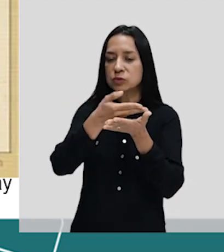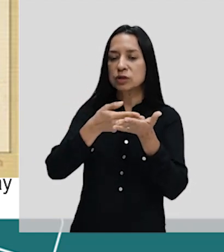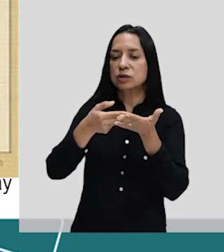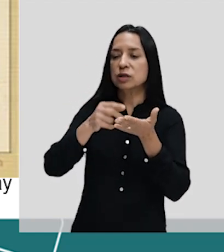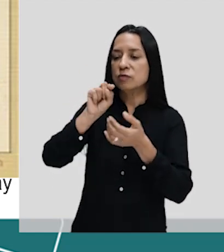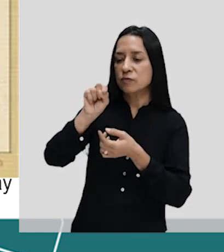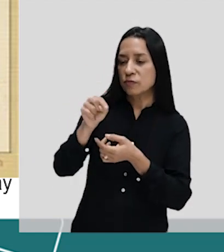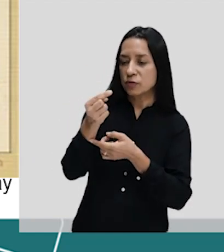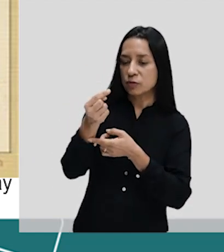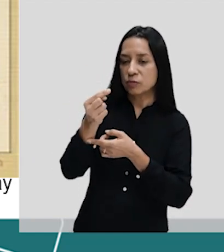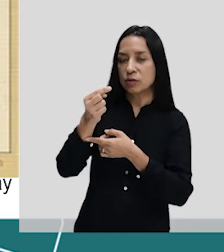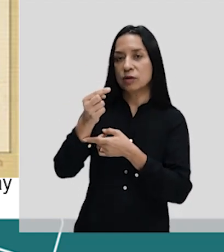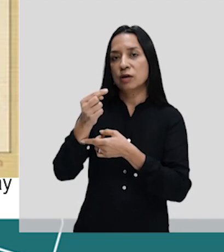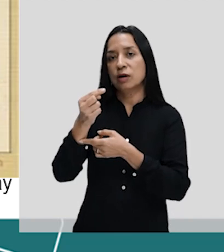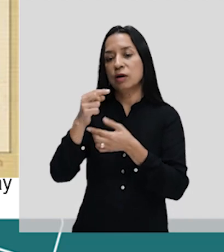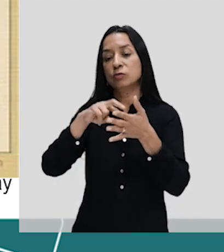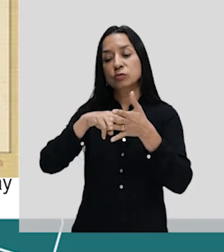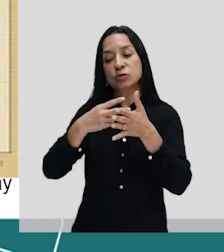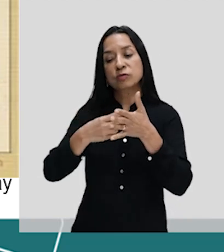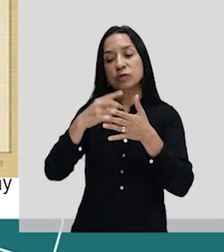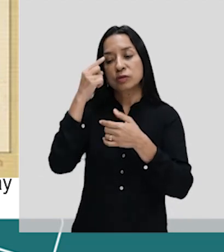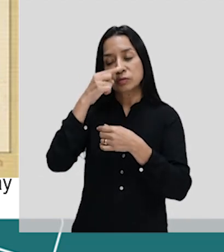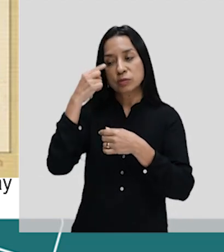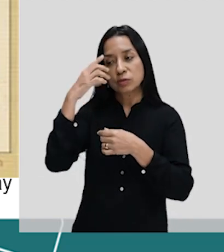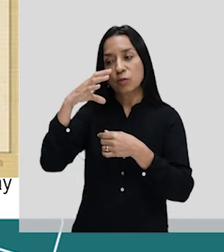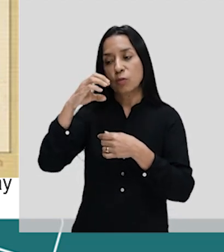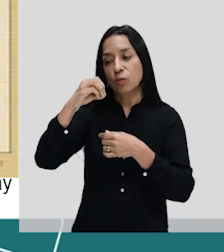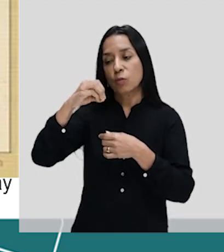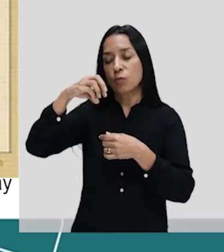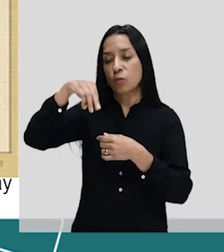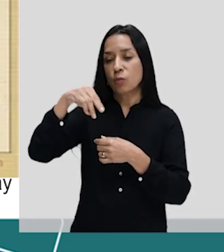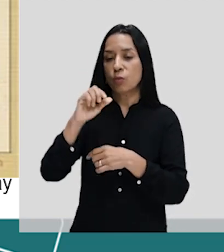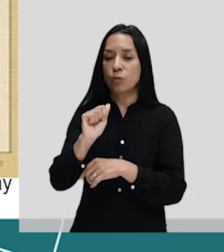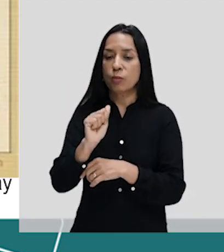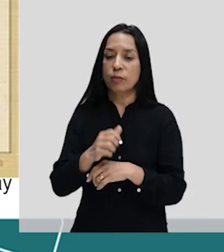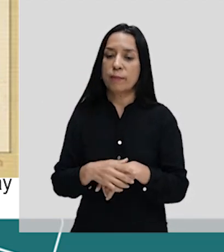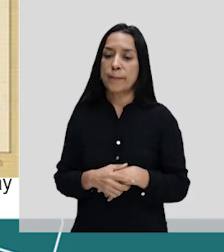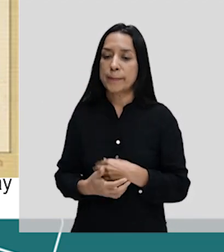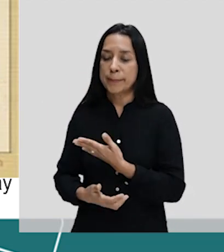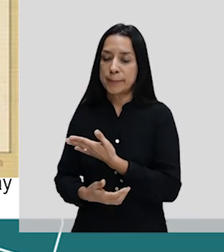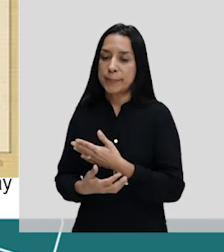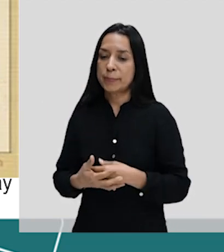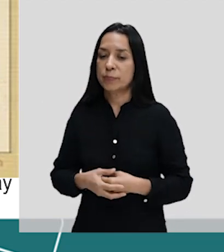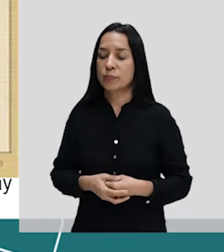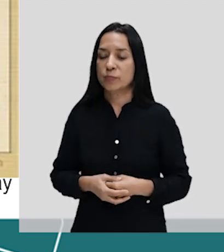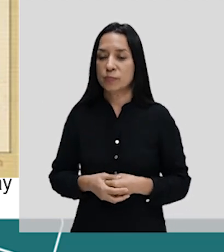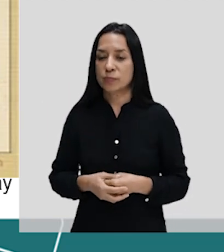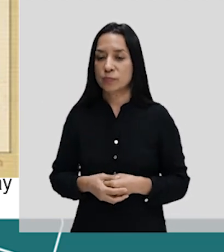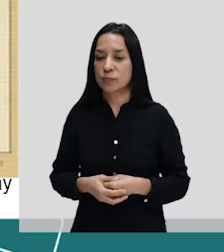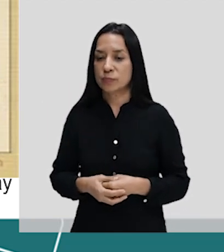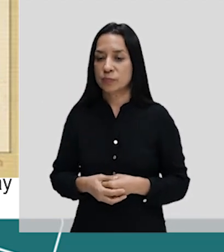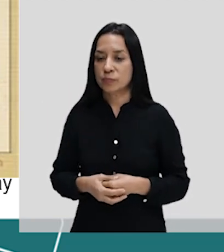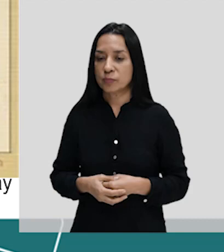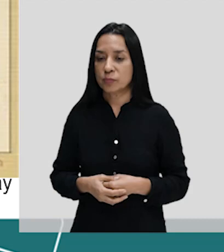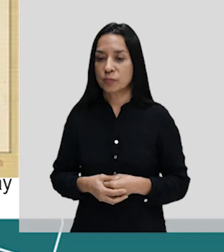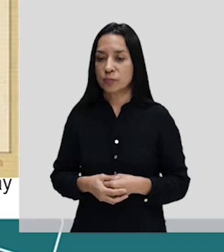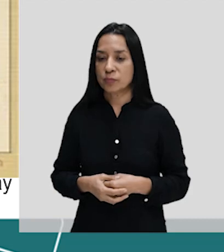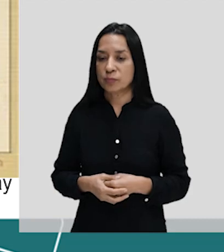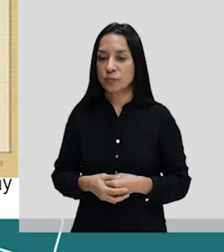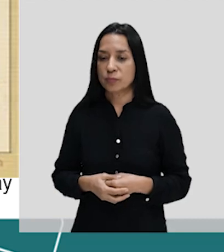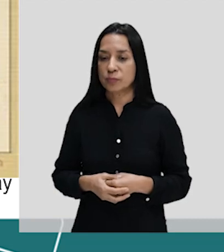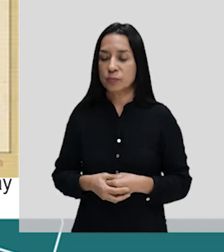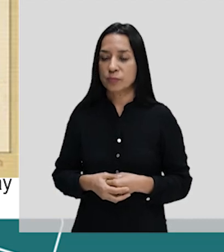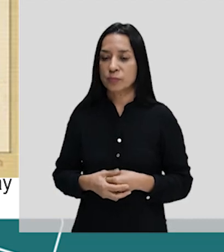chama a vírgula em espanhol? Coma. Usa-me, por favor. Atenção, somos os signos